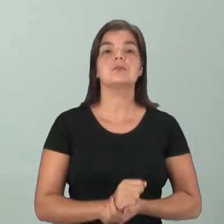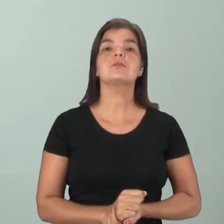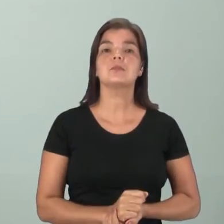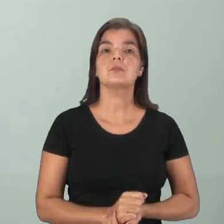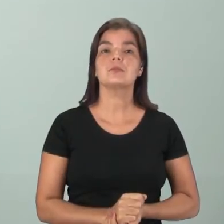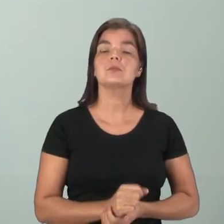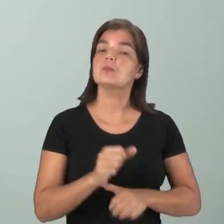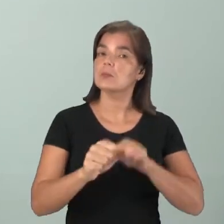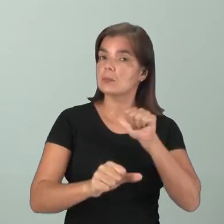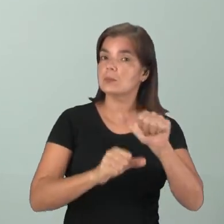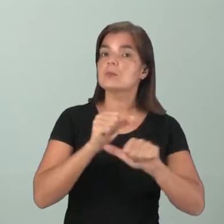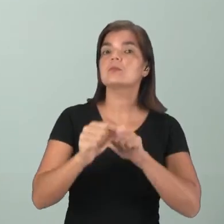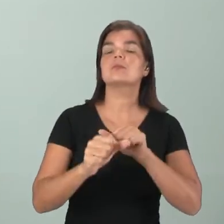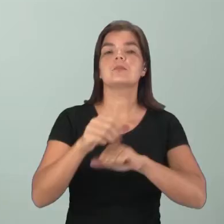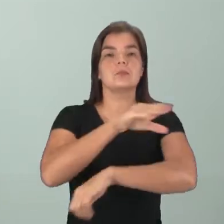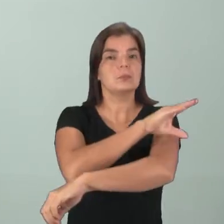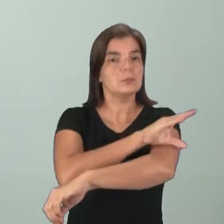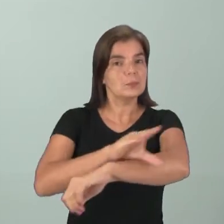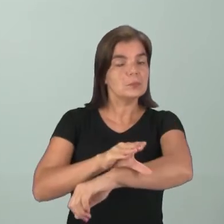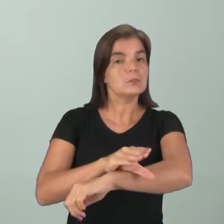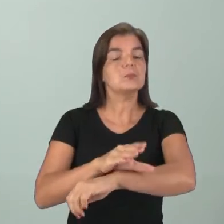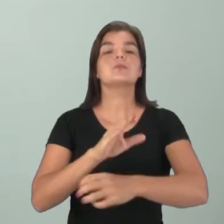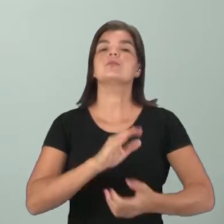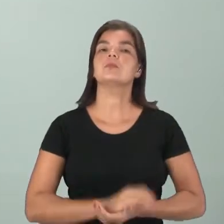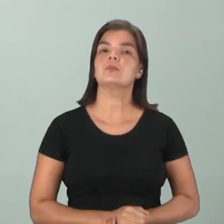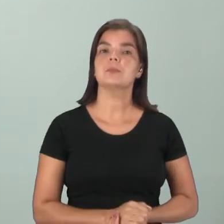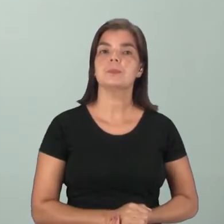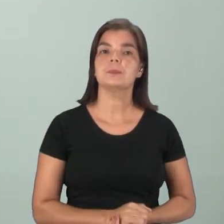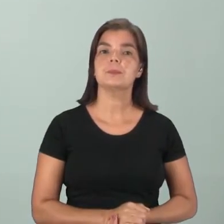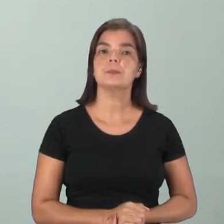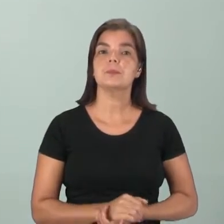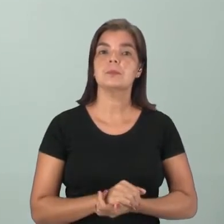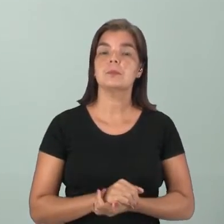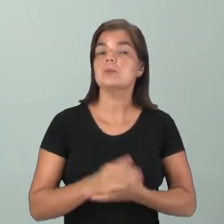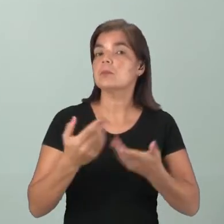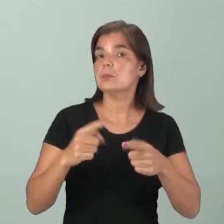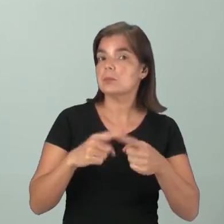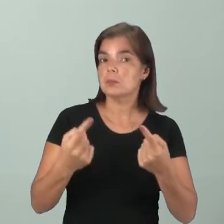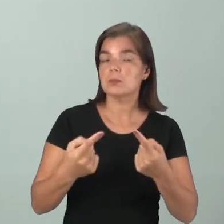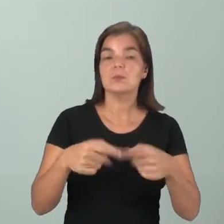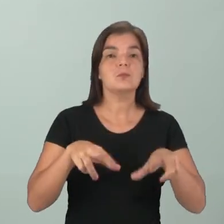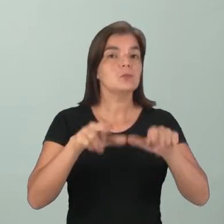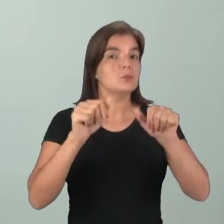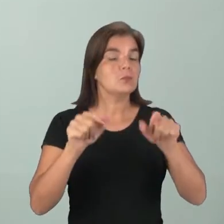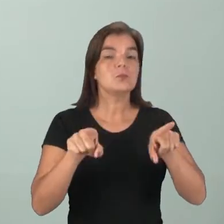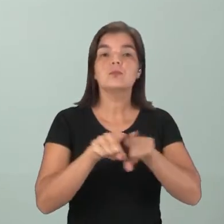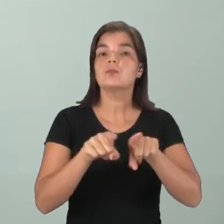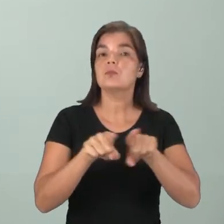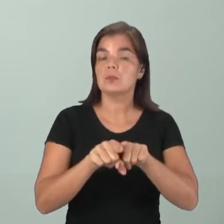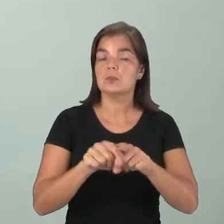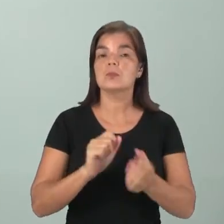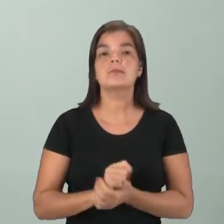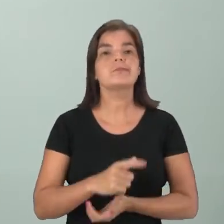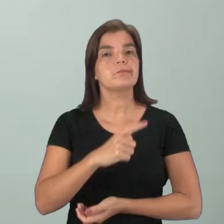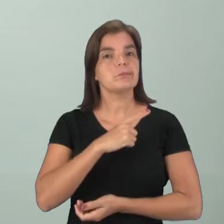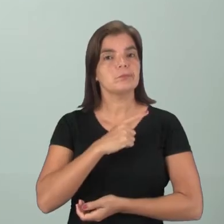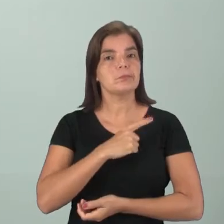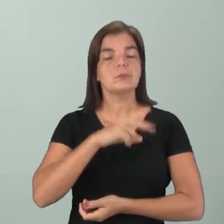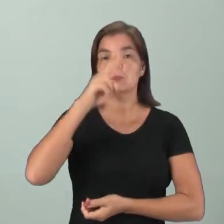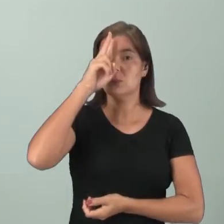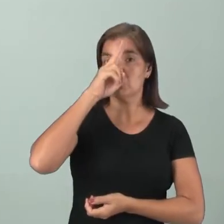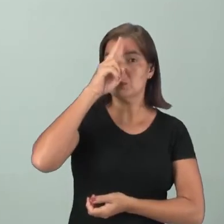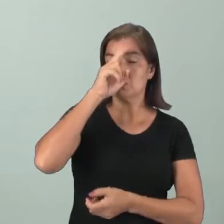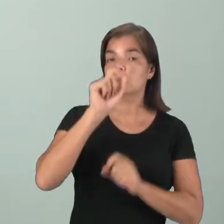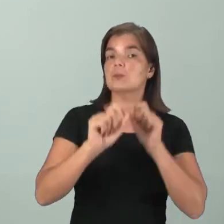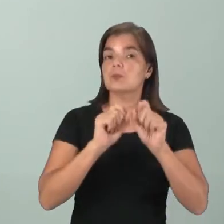a gente vai ter uma modificação da cultura, uma transformação da cultura. Mas nunca deixando de lado